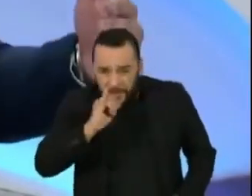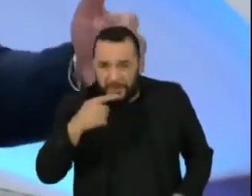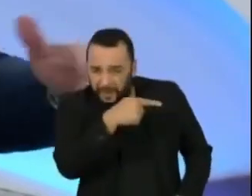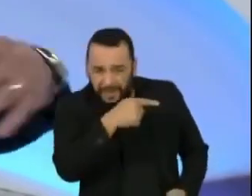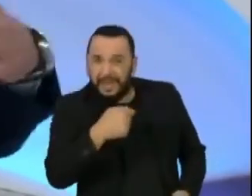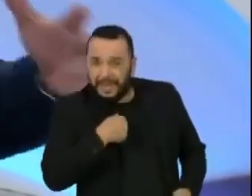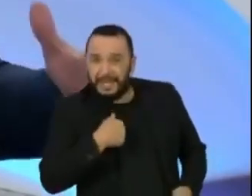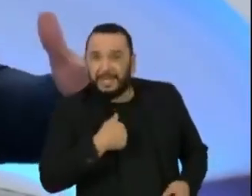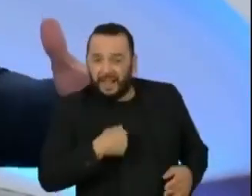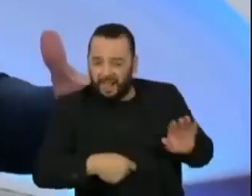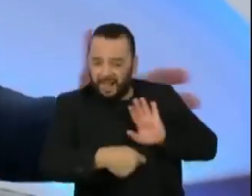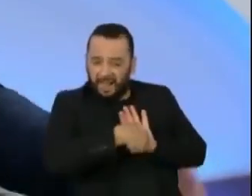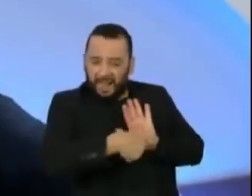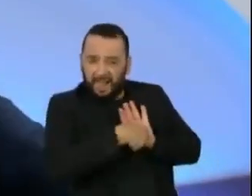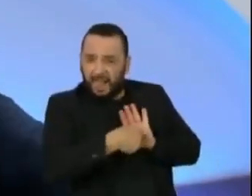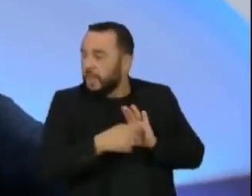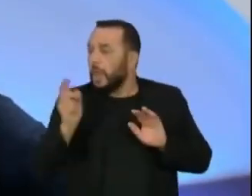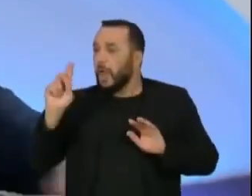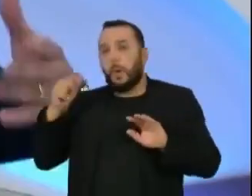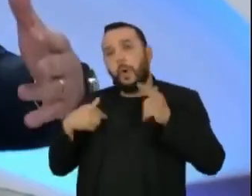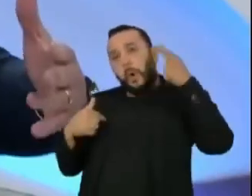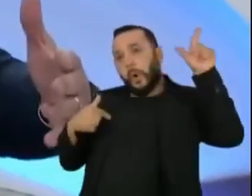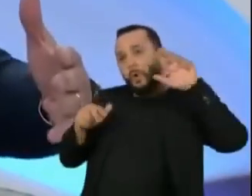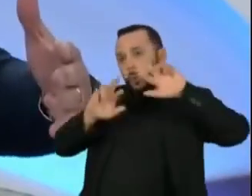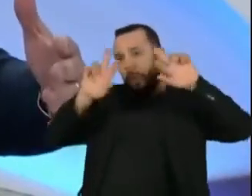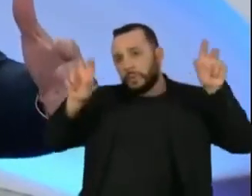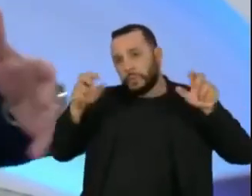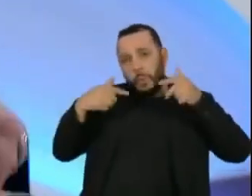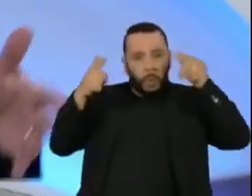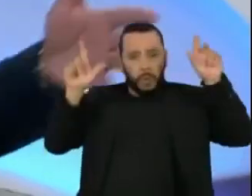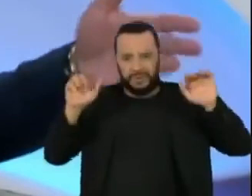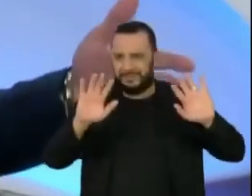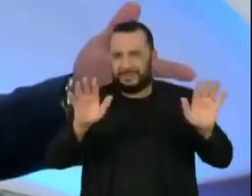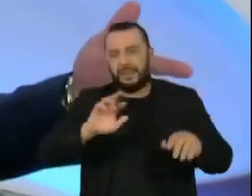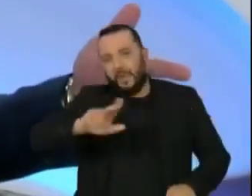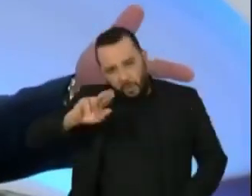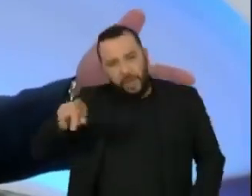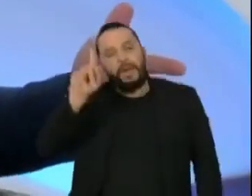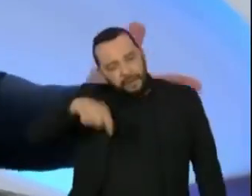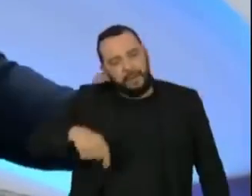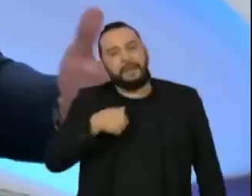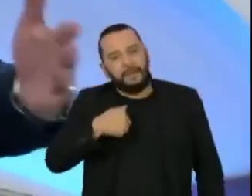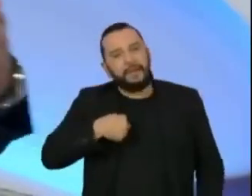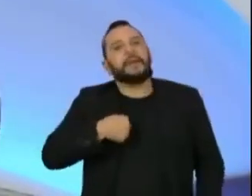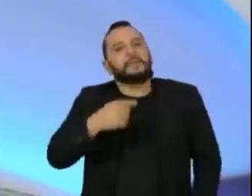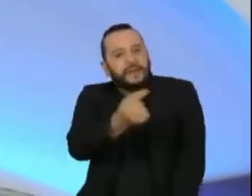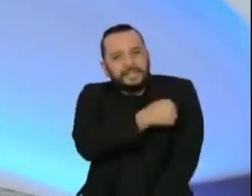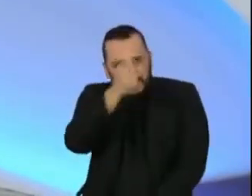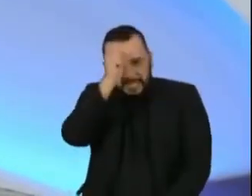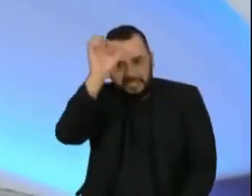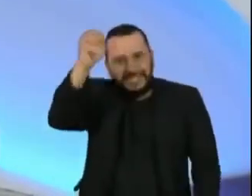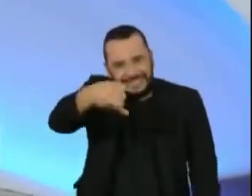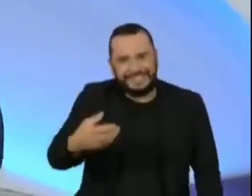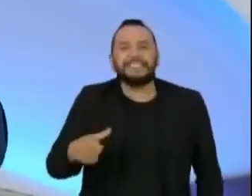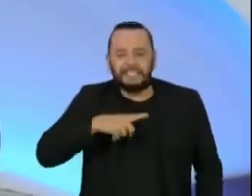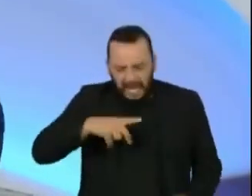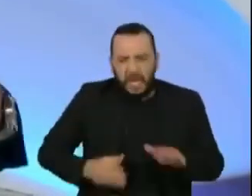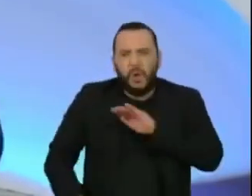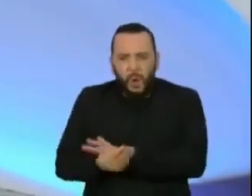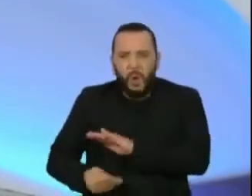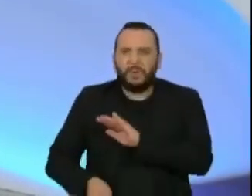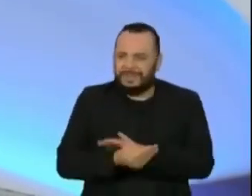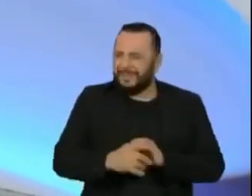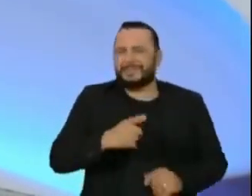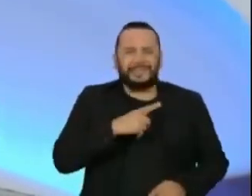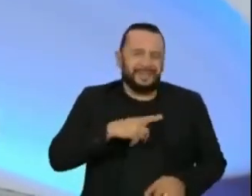que nós dissemos, independente da existência de um áudio ou não, é verdade. Porque é só investigar o rastro desse tanto de